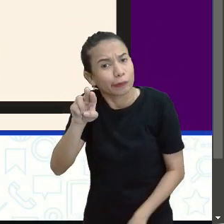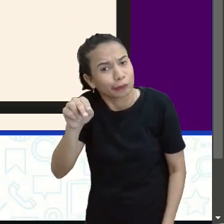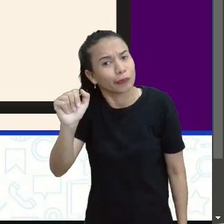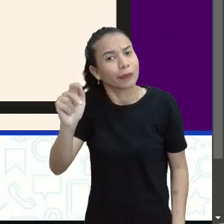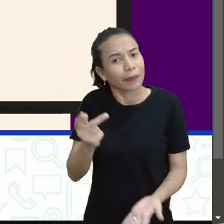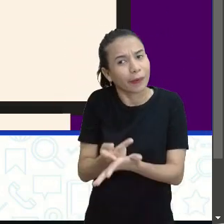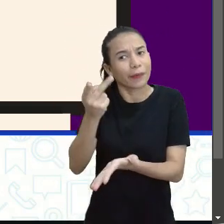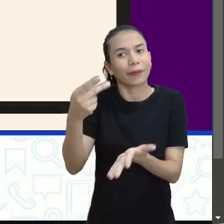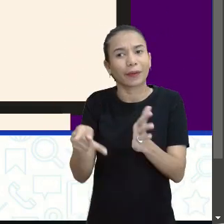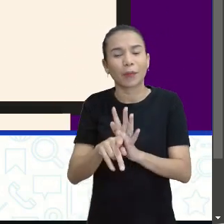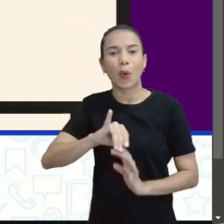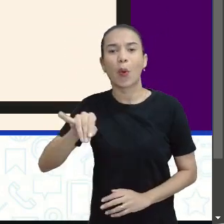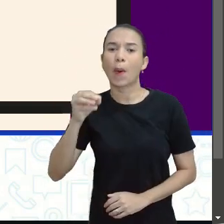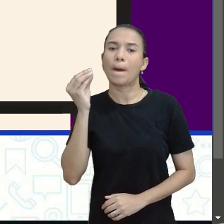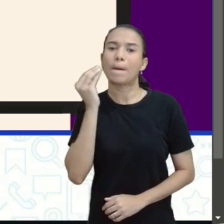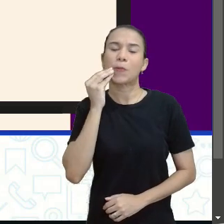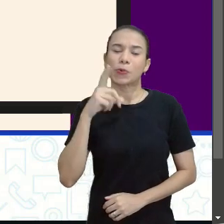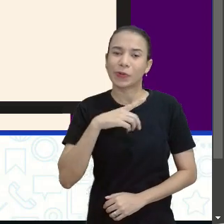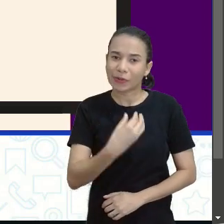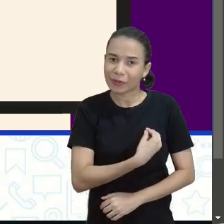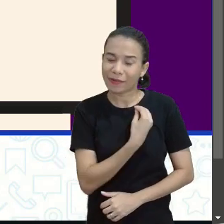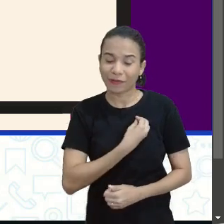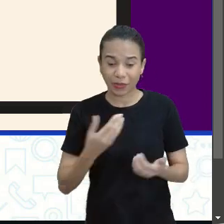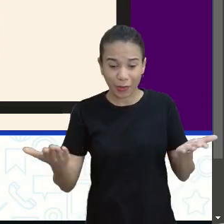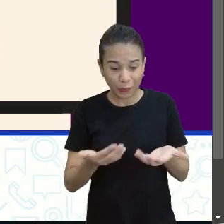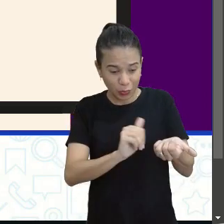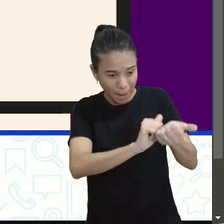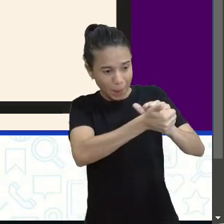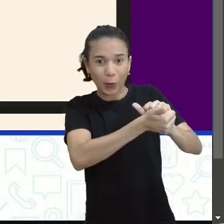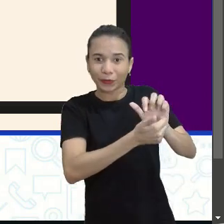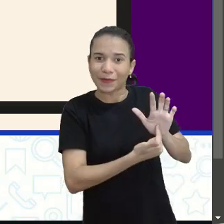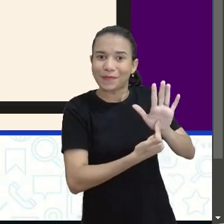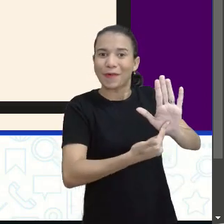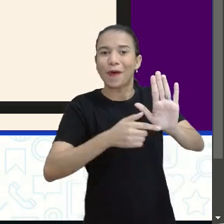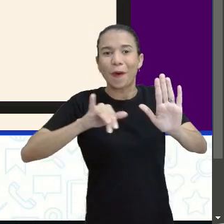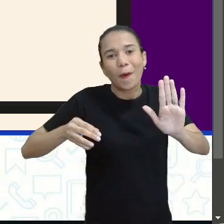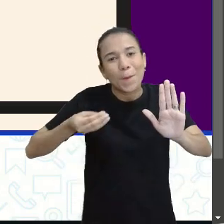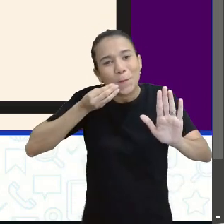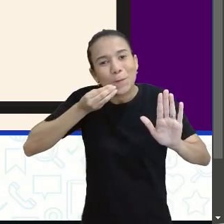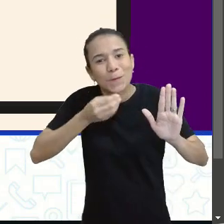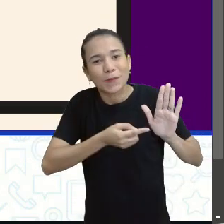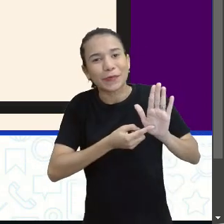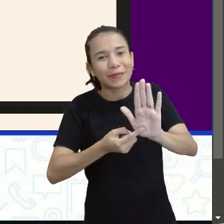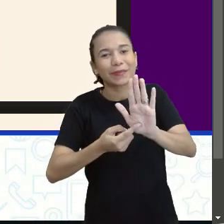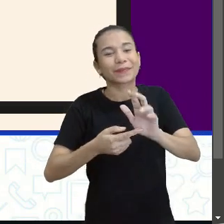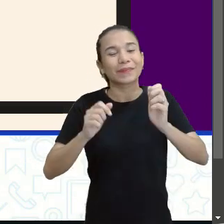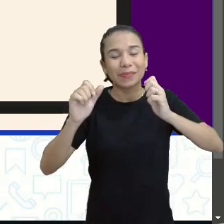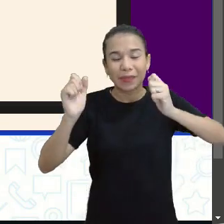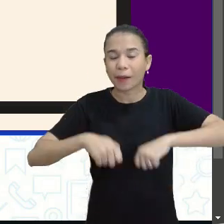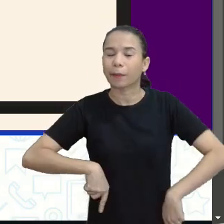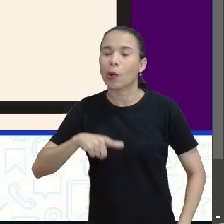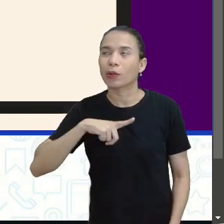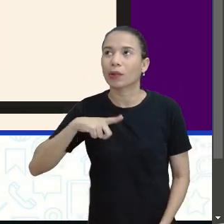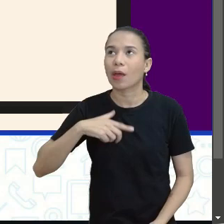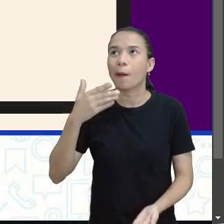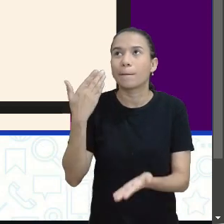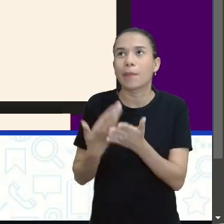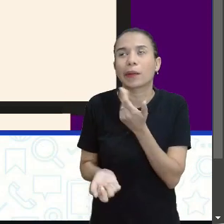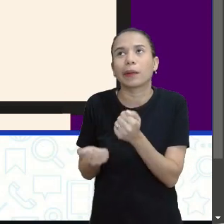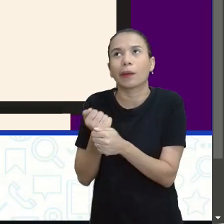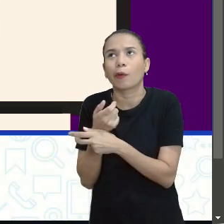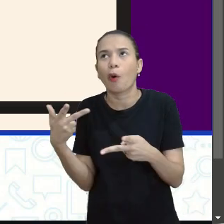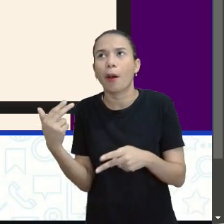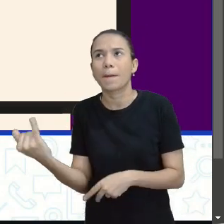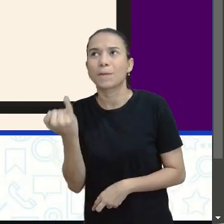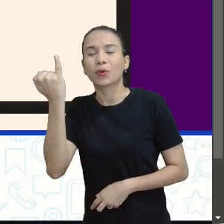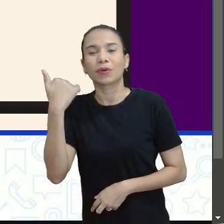tinham oportunidades. E o esporte deu essa oportunidade. Eu posso até perder algumas coisas importantes, mas